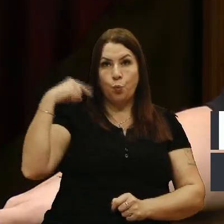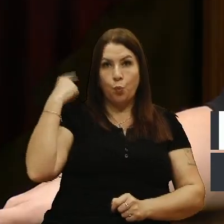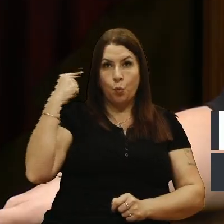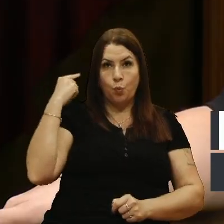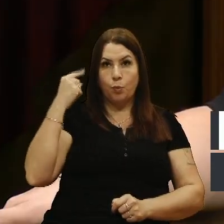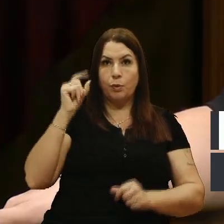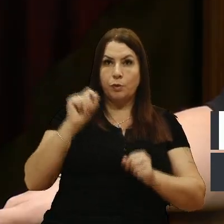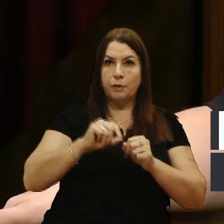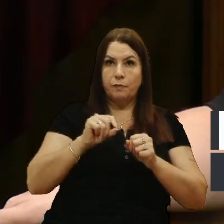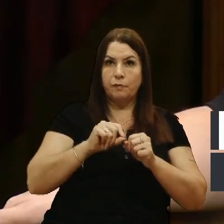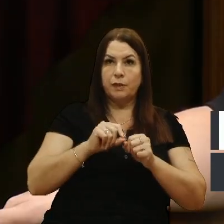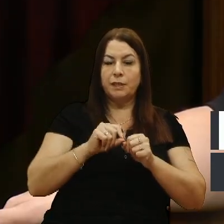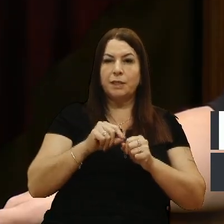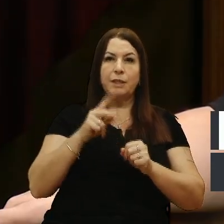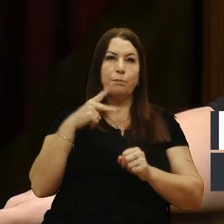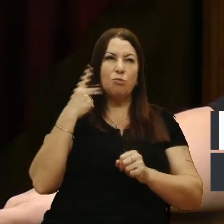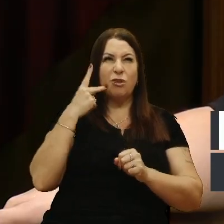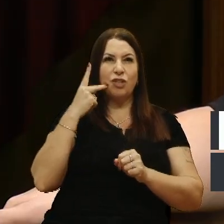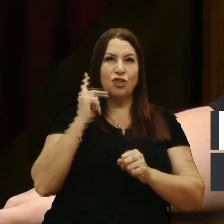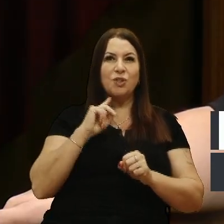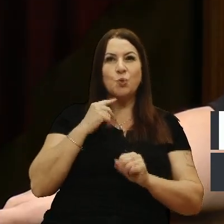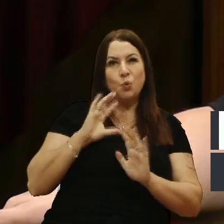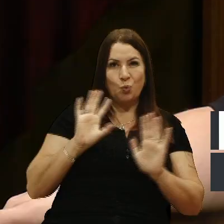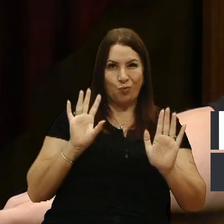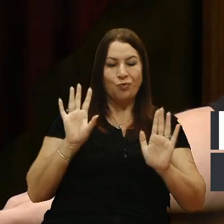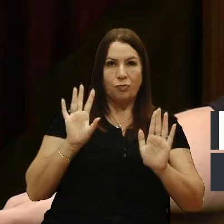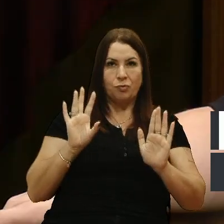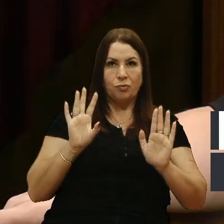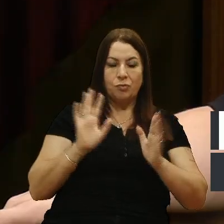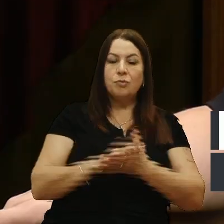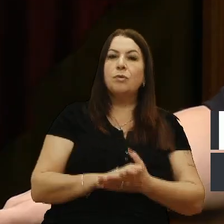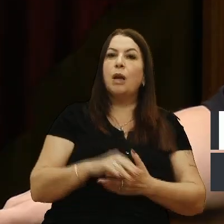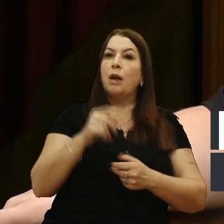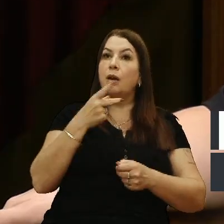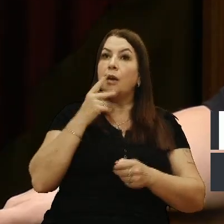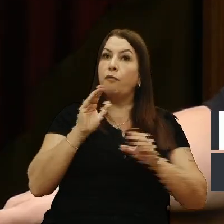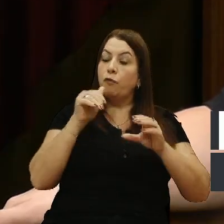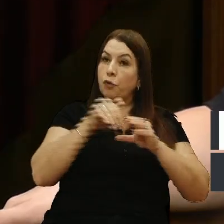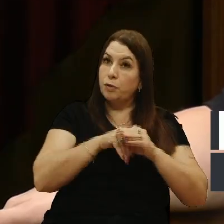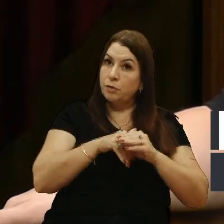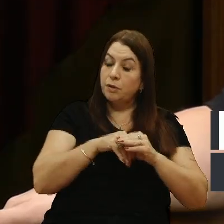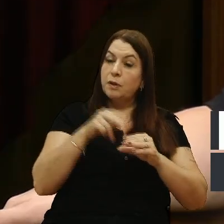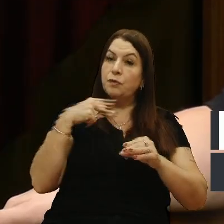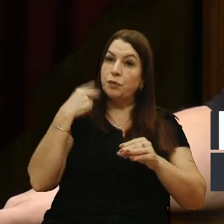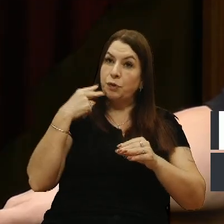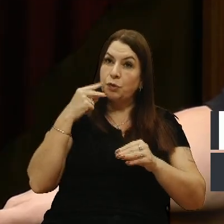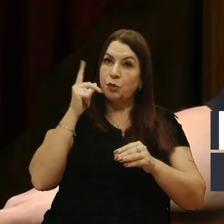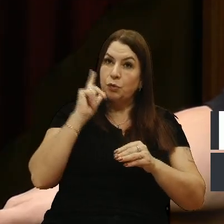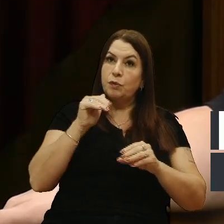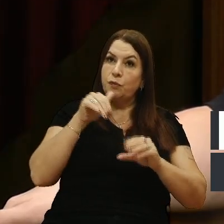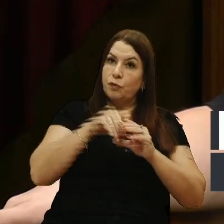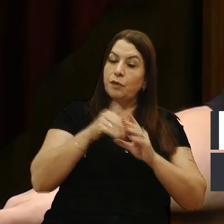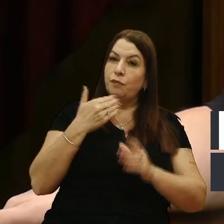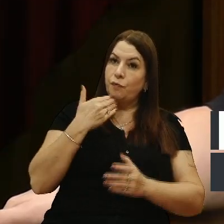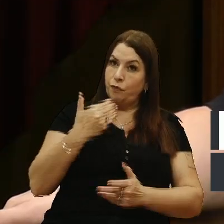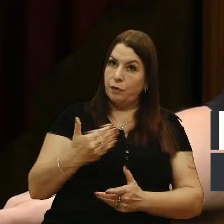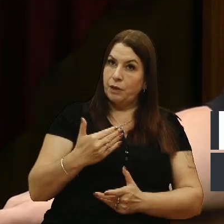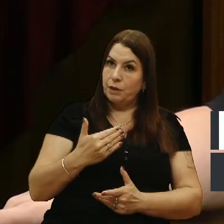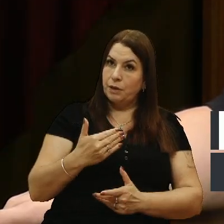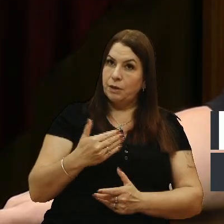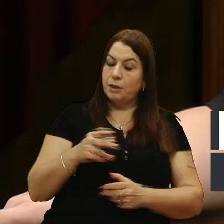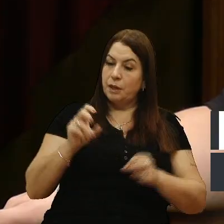que eu estou fazendo politicagem. Politicagem é votar, vereador Lucas, favorável